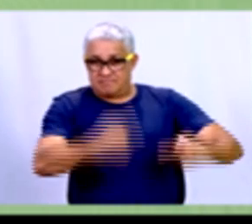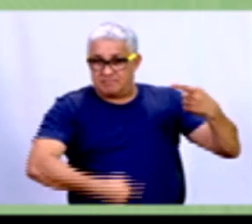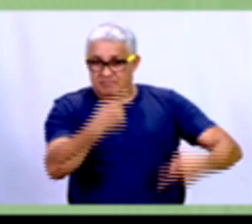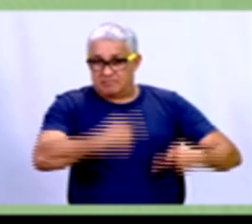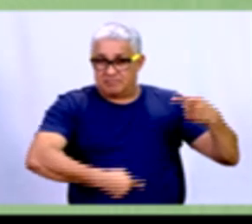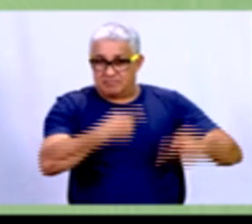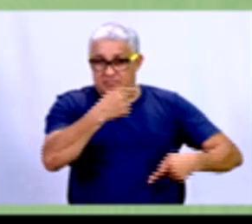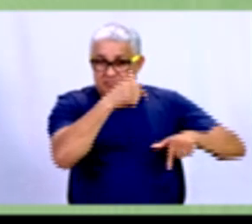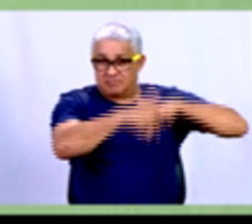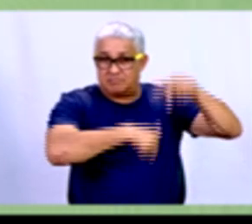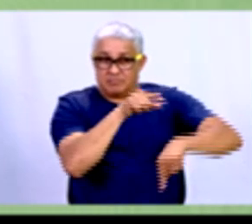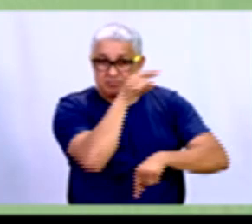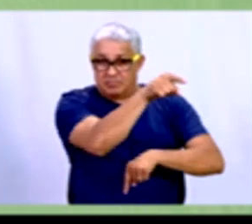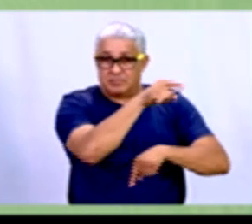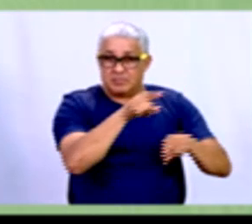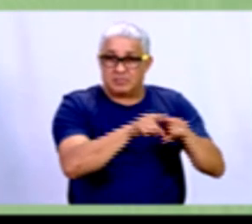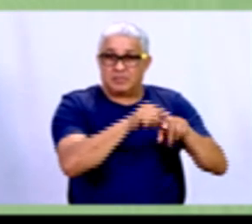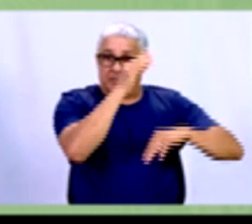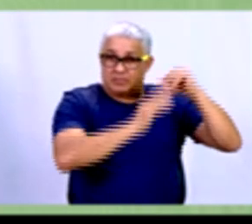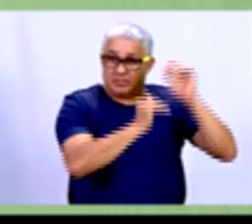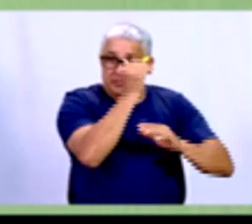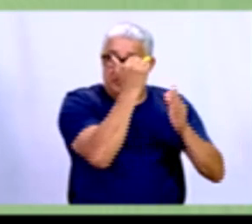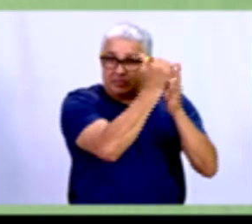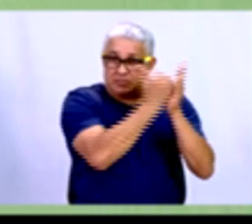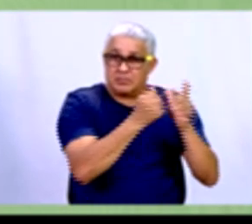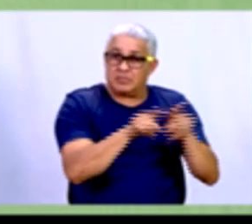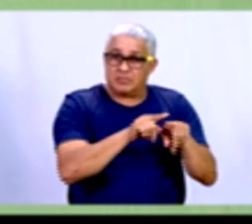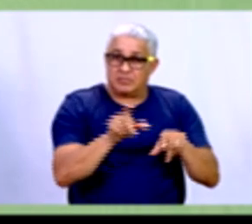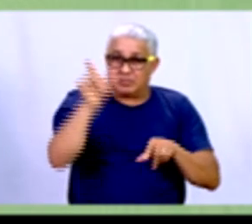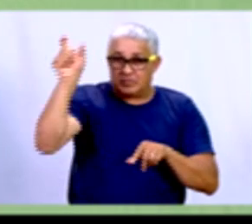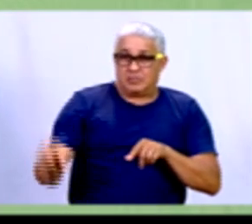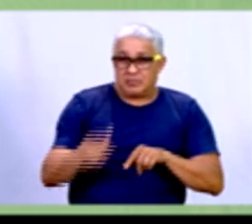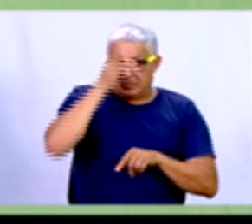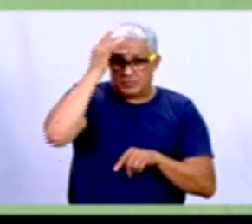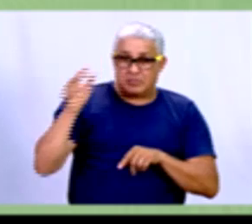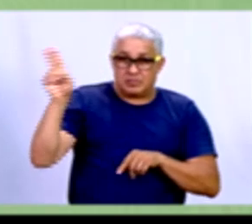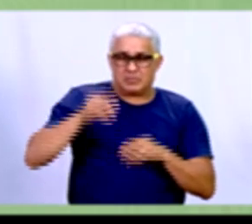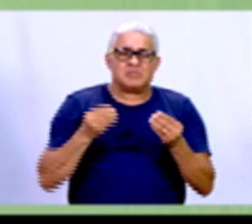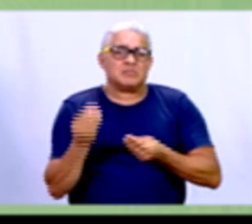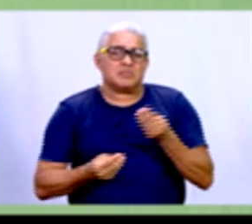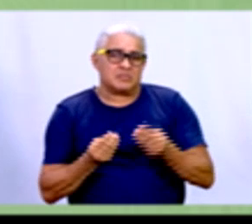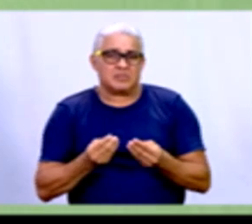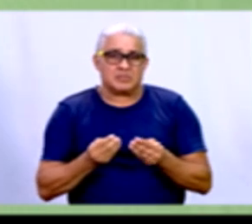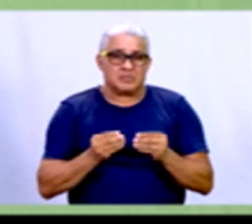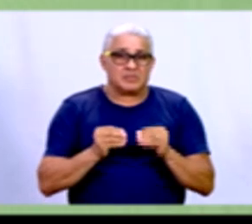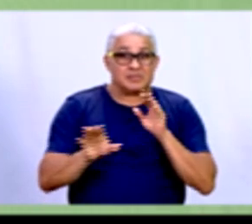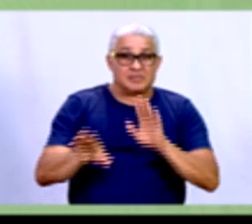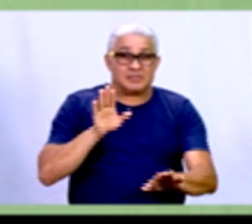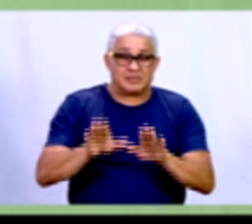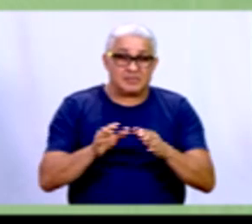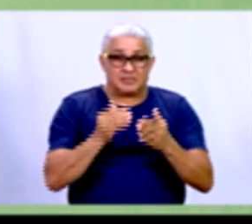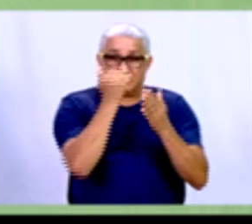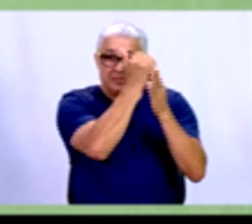mercado, tanto para quem desenvolve quanto para quem vai usar. Como assim? Porque às vezes a gente desenvolve